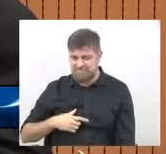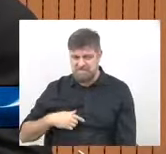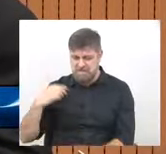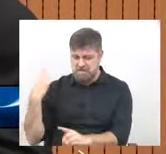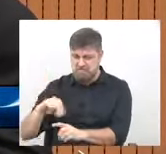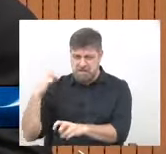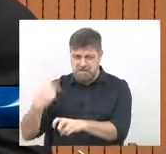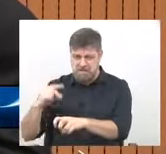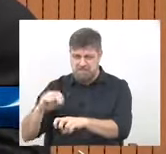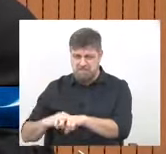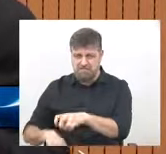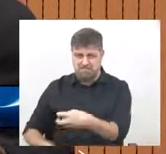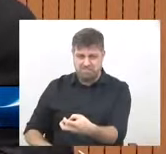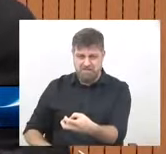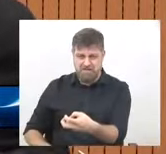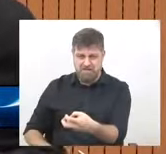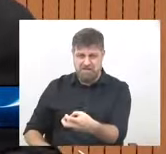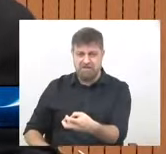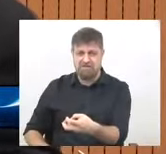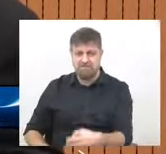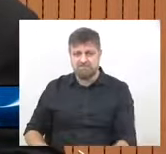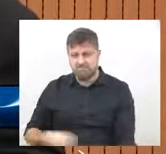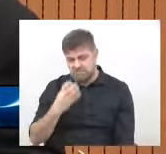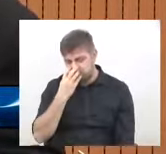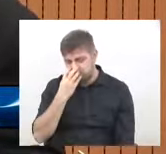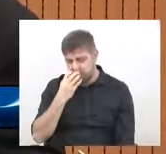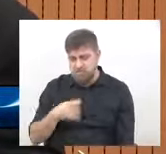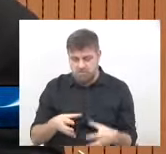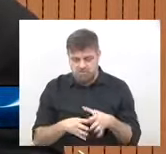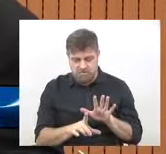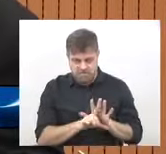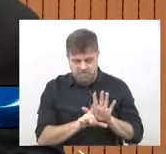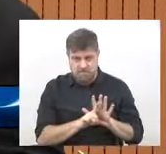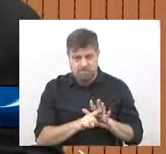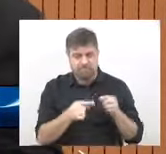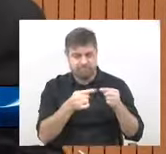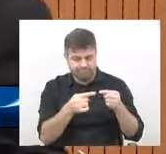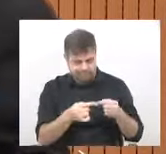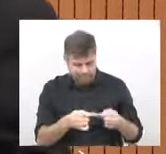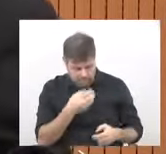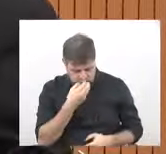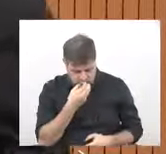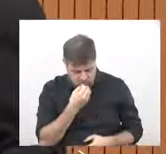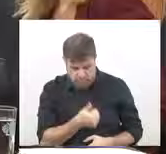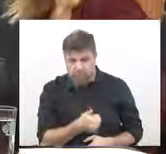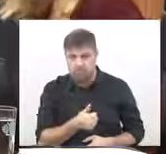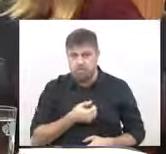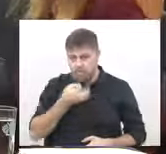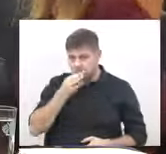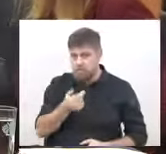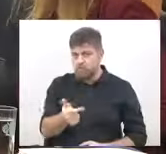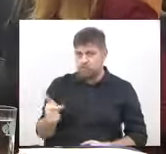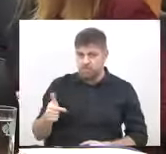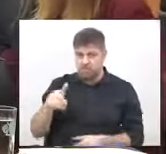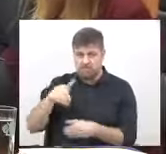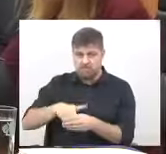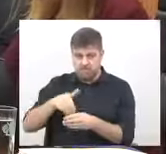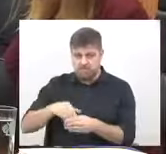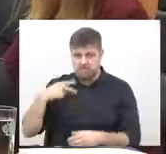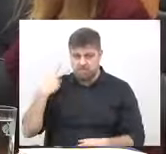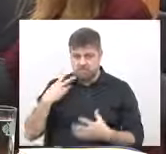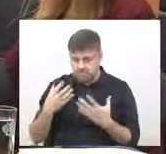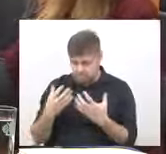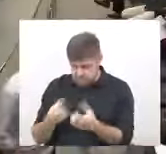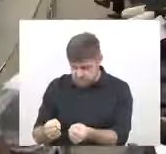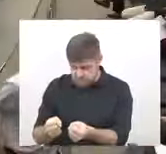de Constituição e de Legalidade exara o parecer favorável. Favorável, não havendo vereador discutir a votação. Vereadores